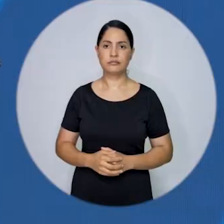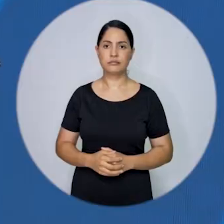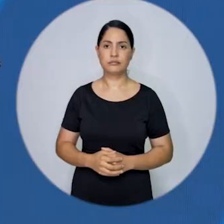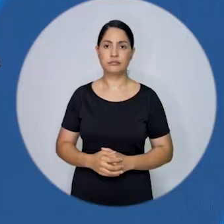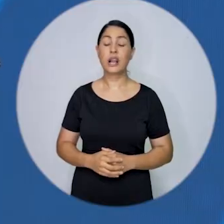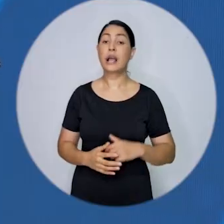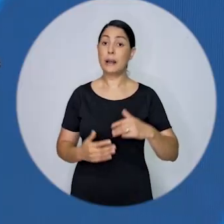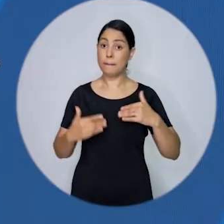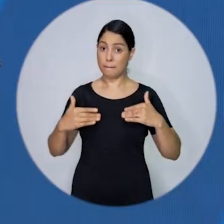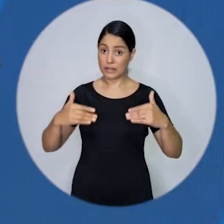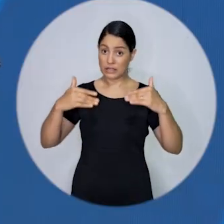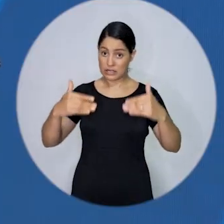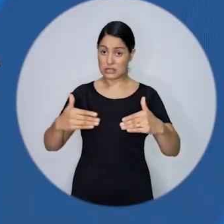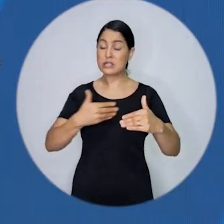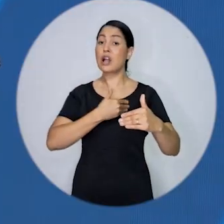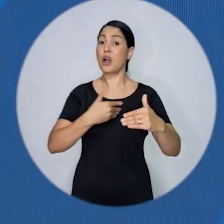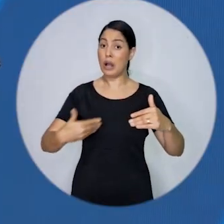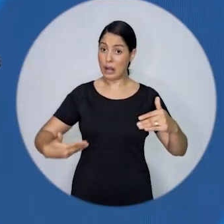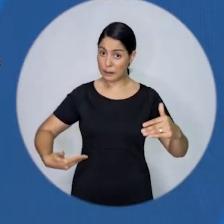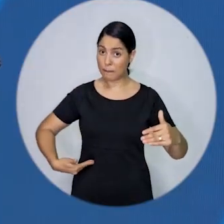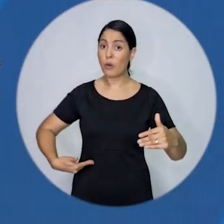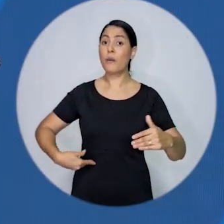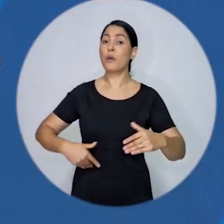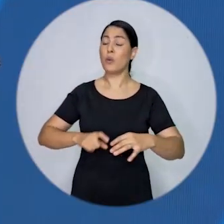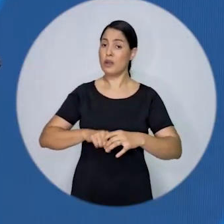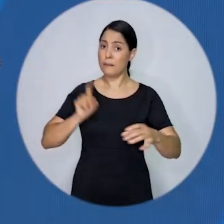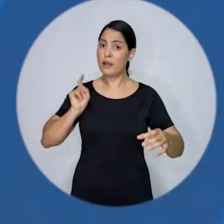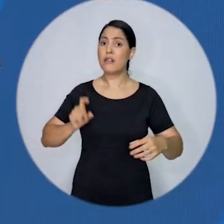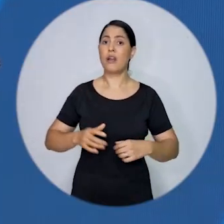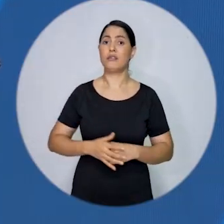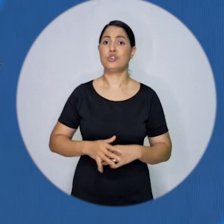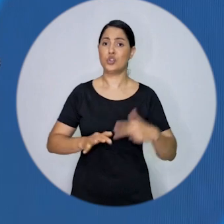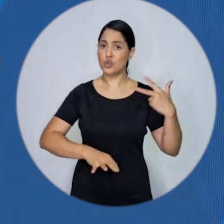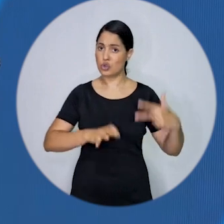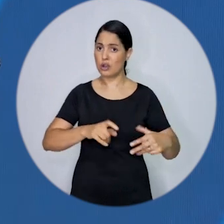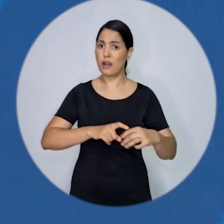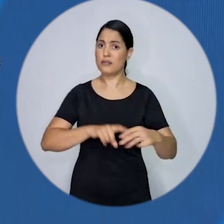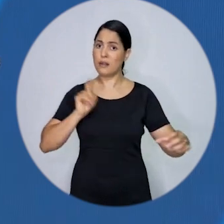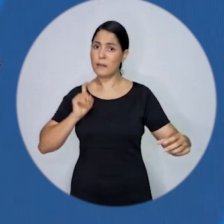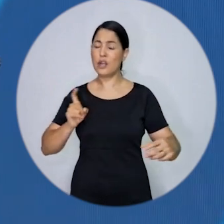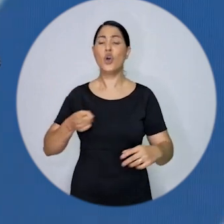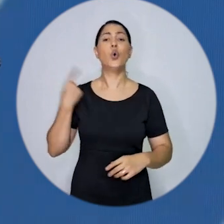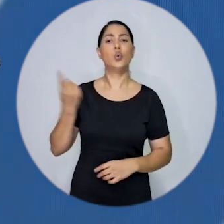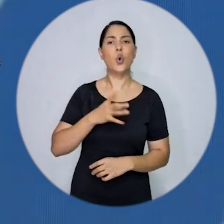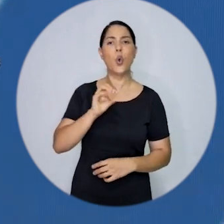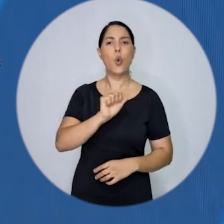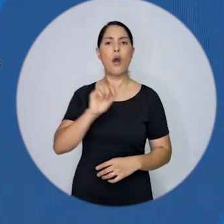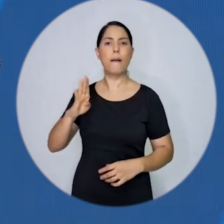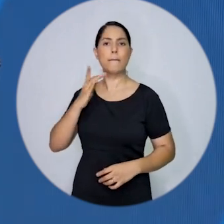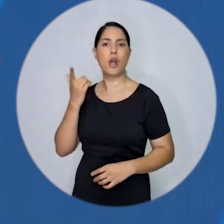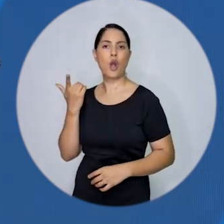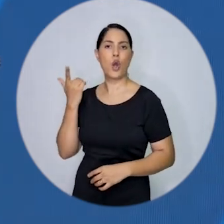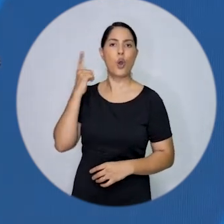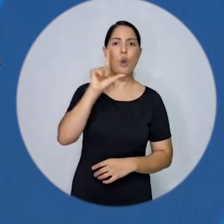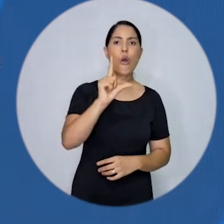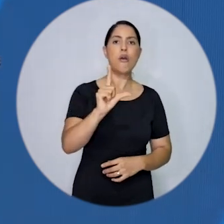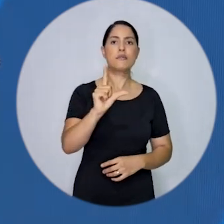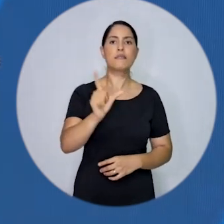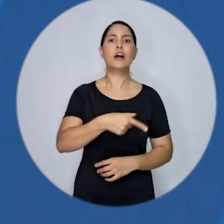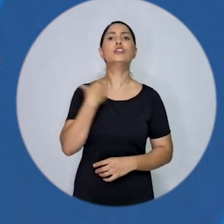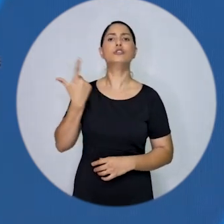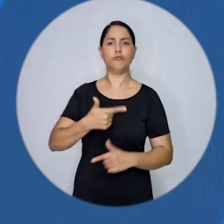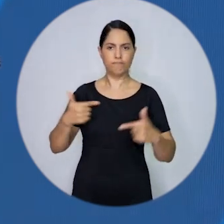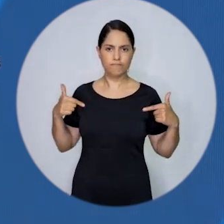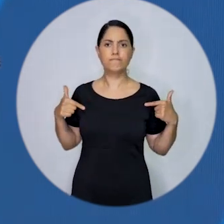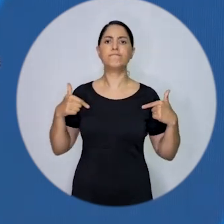A existência do Ministério Público e do Judiciário independentes é uma conquista da OAB para o Brasil. Prosseguimos